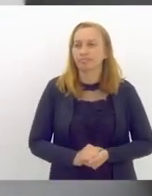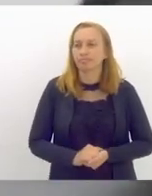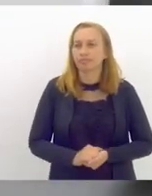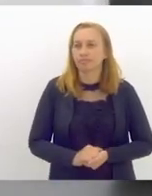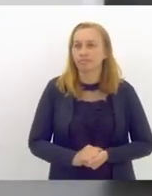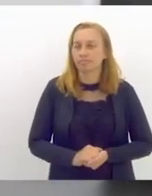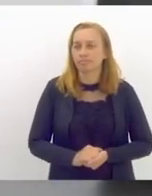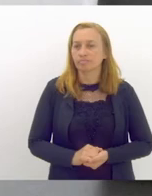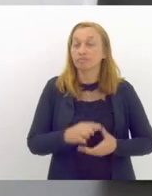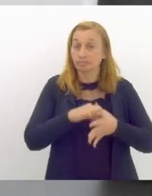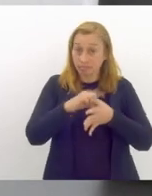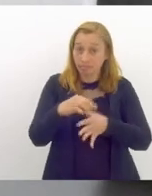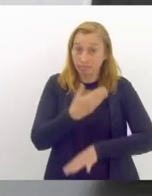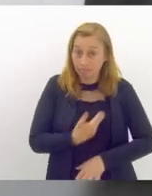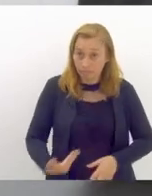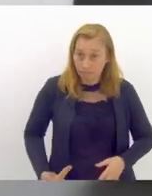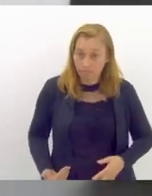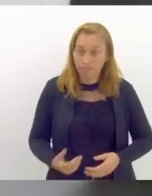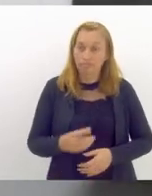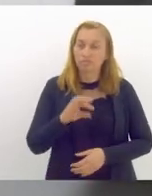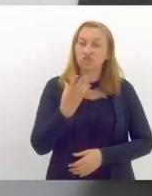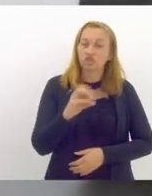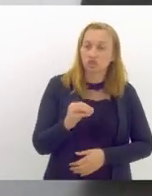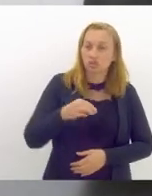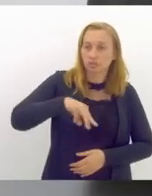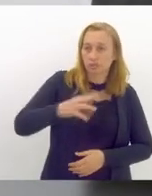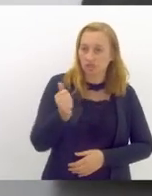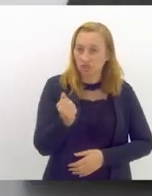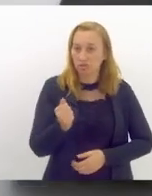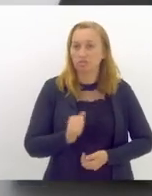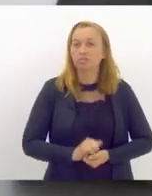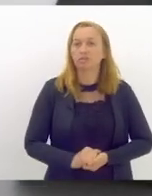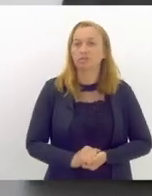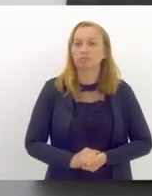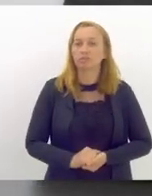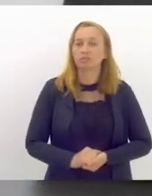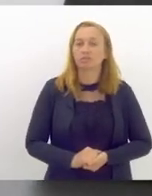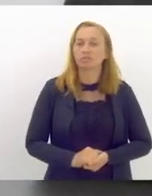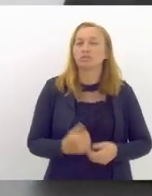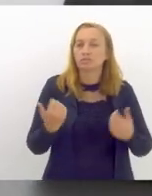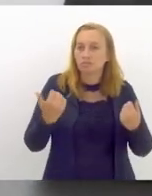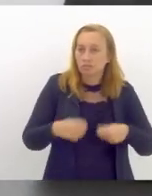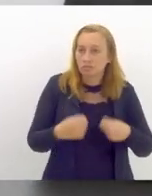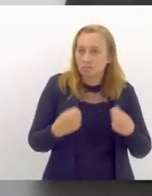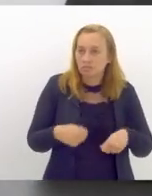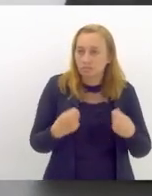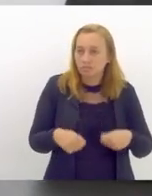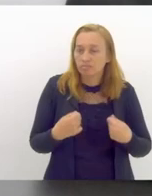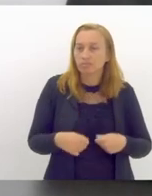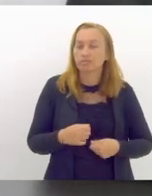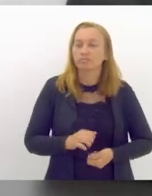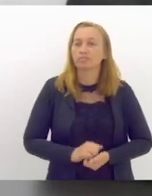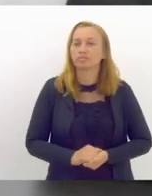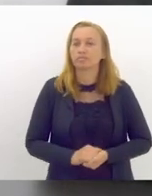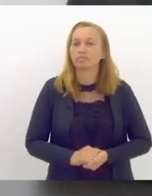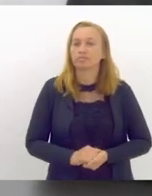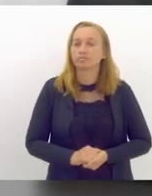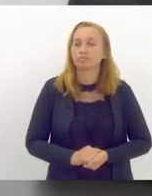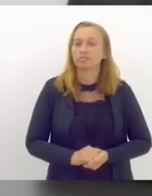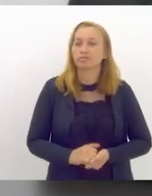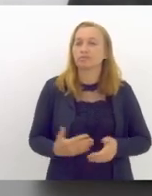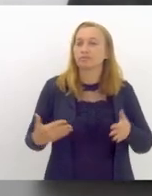aí é o líder do governo Chico Machado da necessidade de